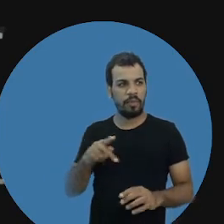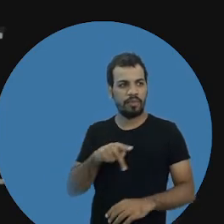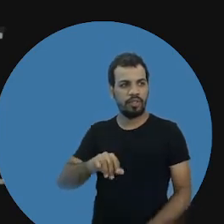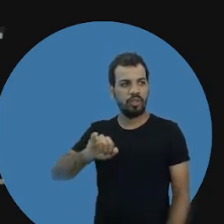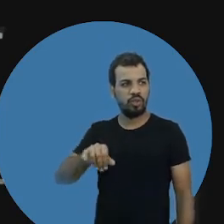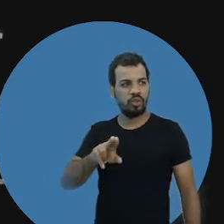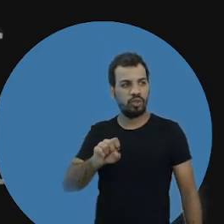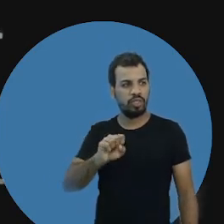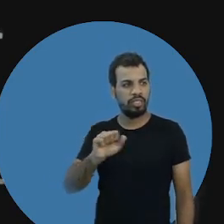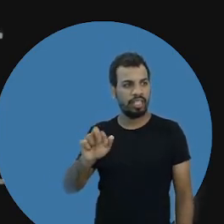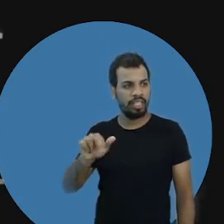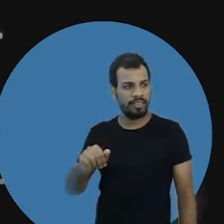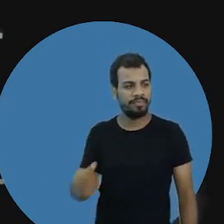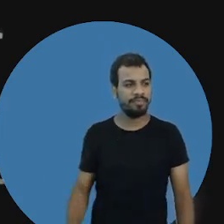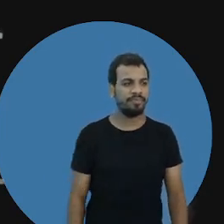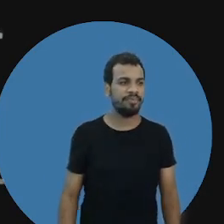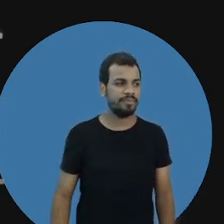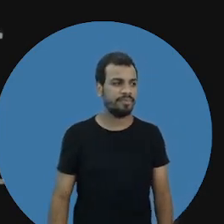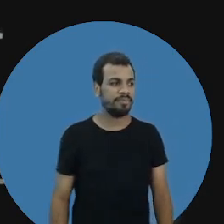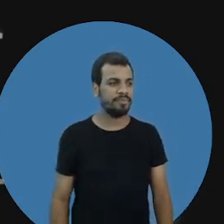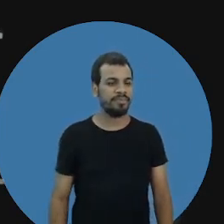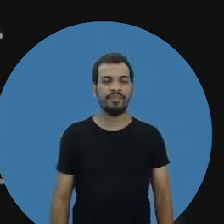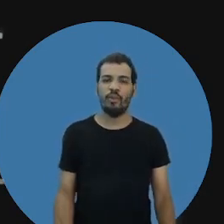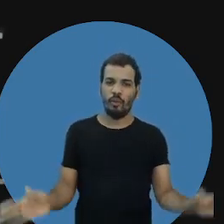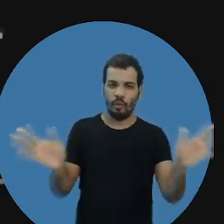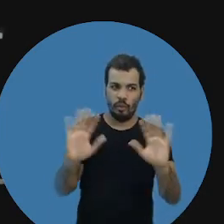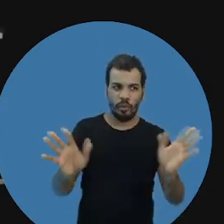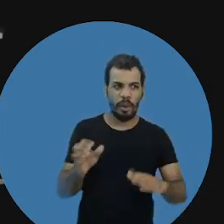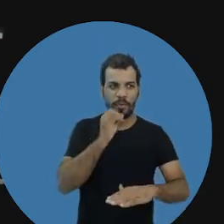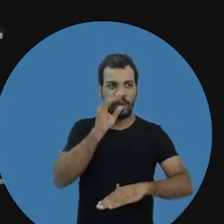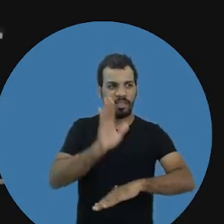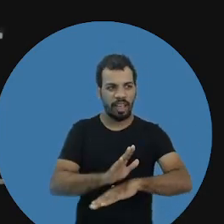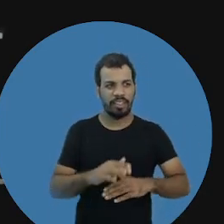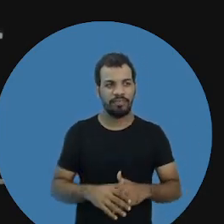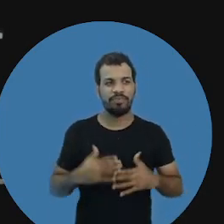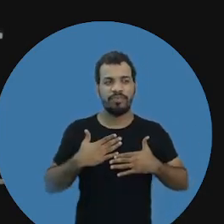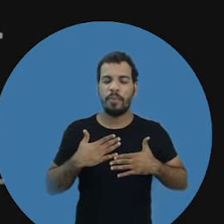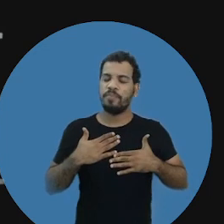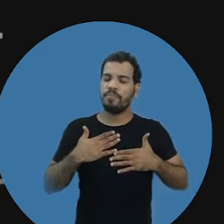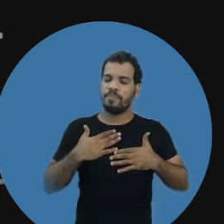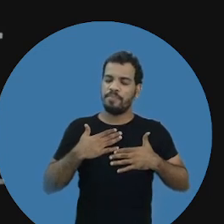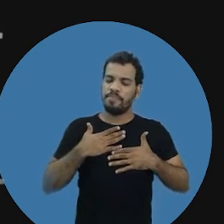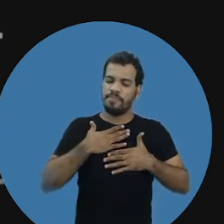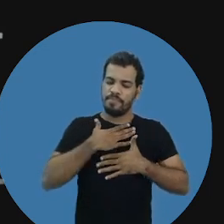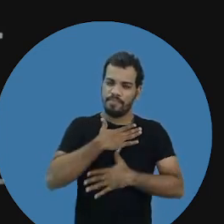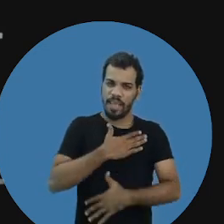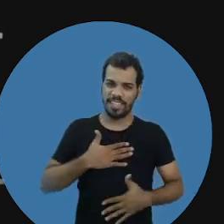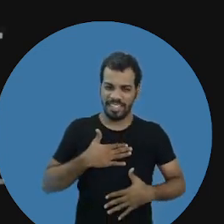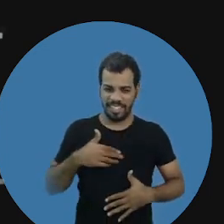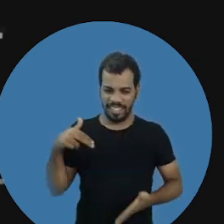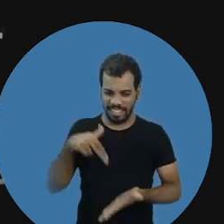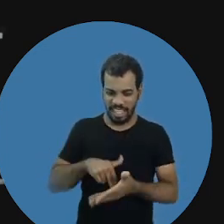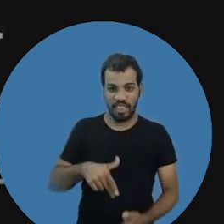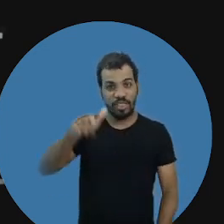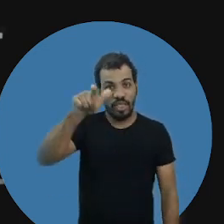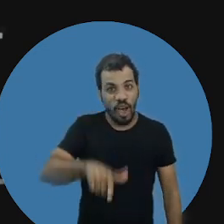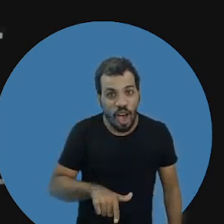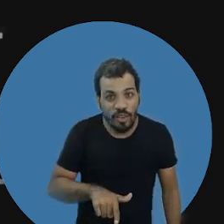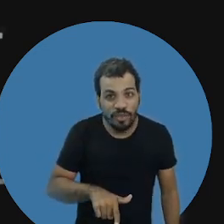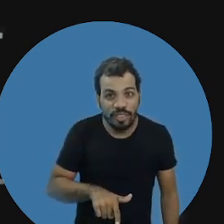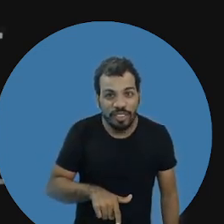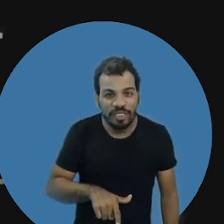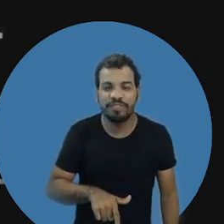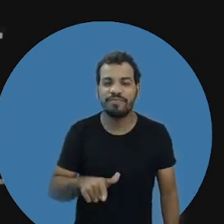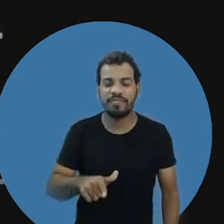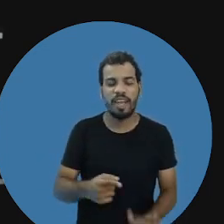Oi, boa tarde. É um imenso prazer estar aqui de novo, apresentando uma experiência exitosa